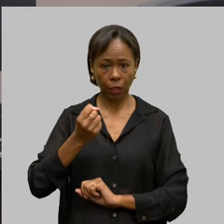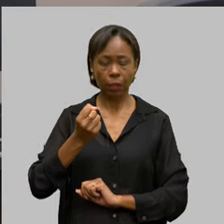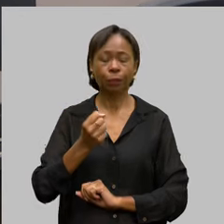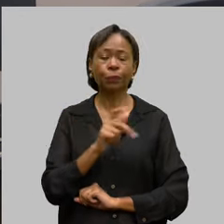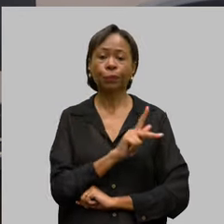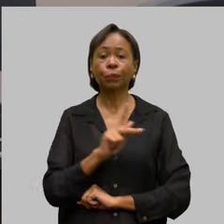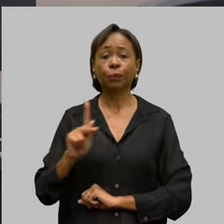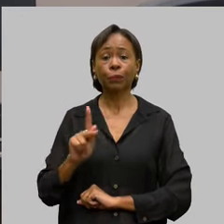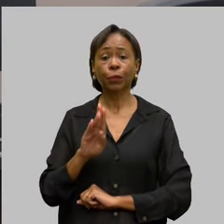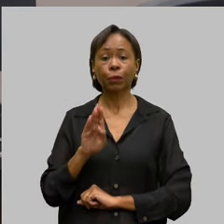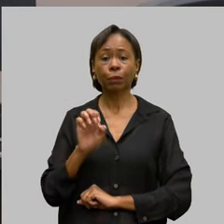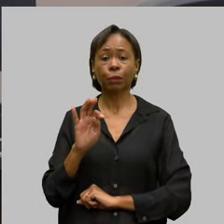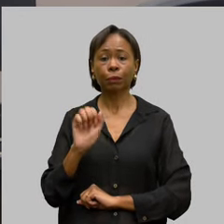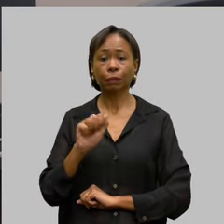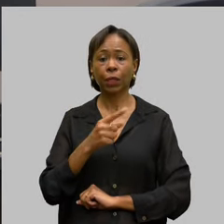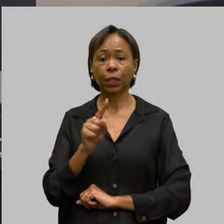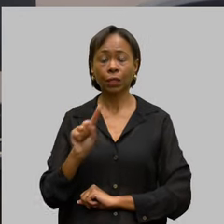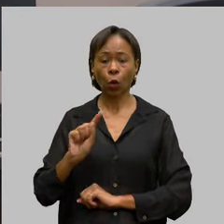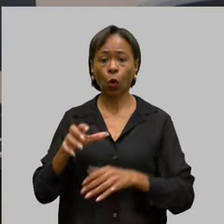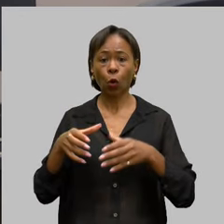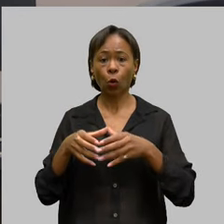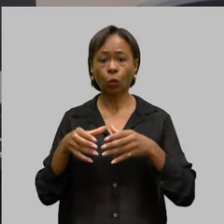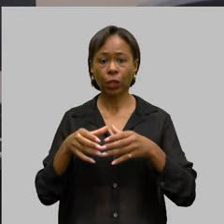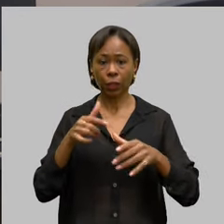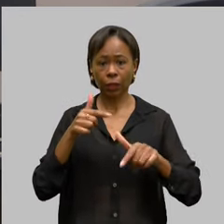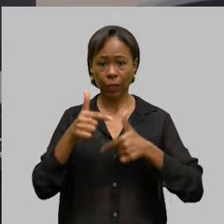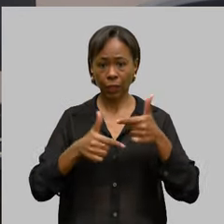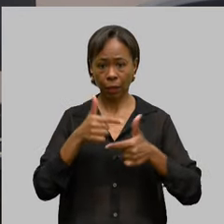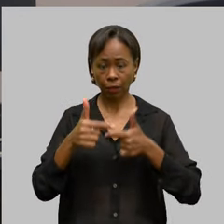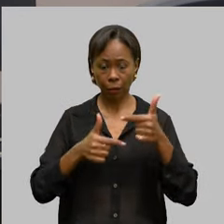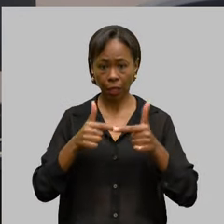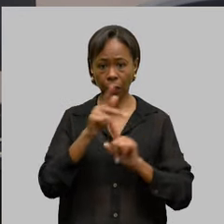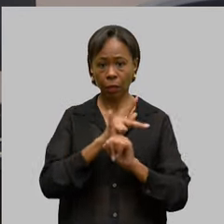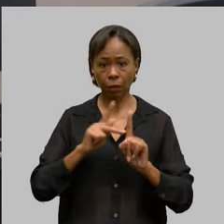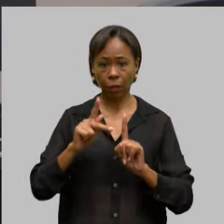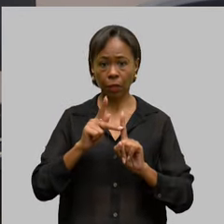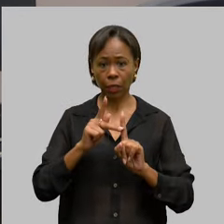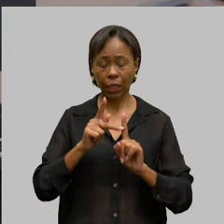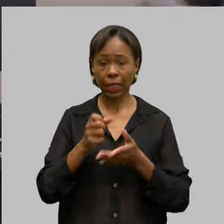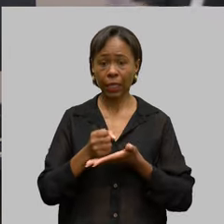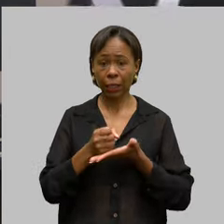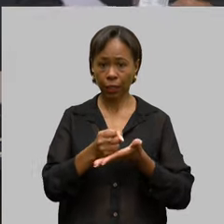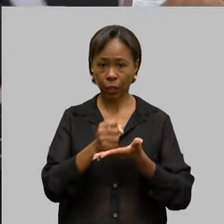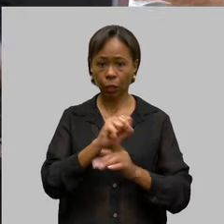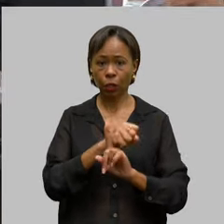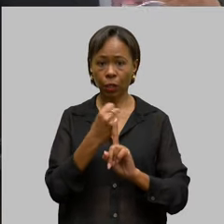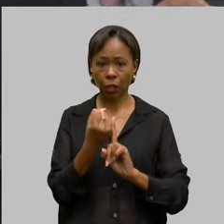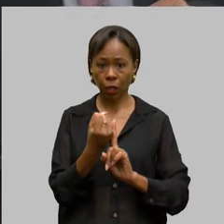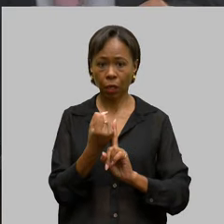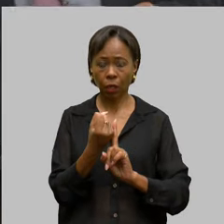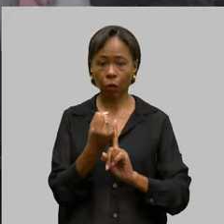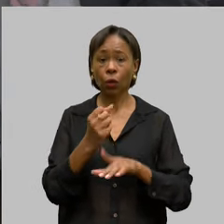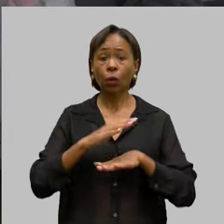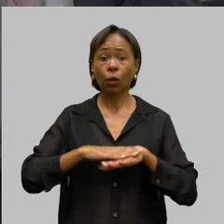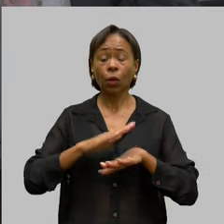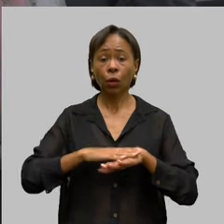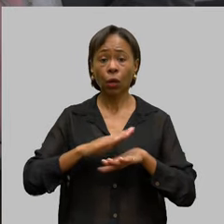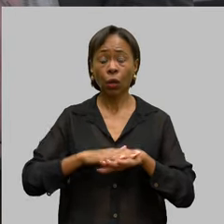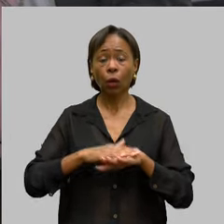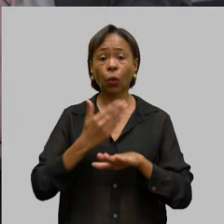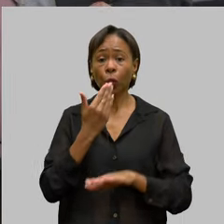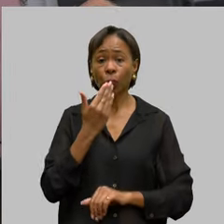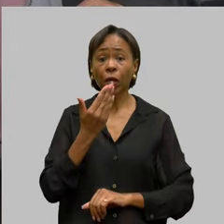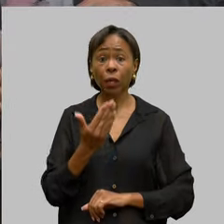presidente da Comissão do trabalho da Previdência e da Assistência Social e autor do requerimento que deu origem a